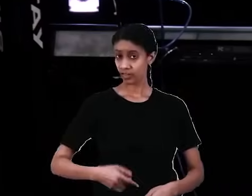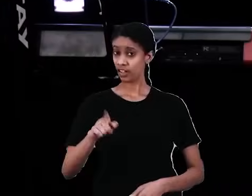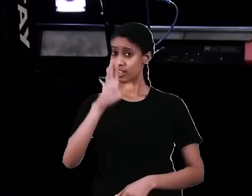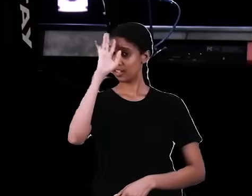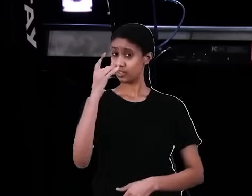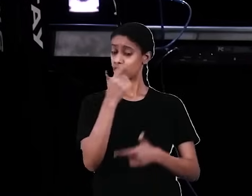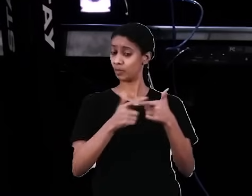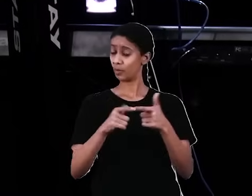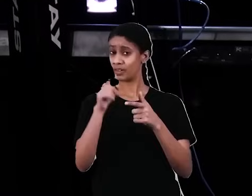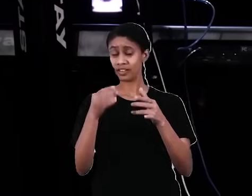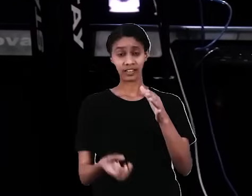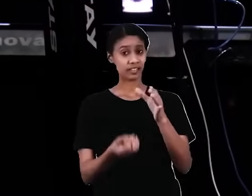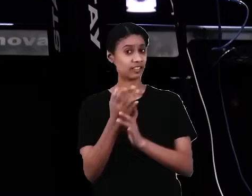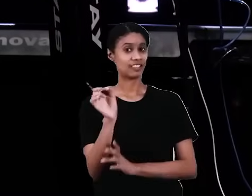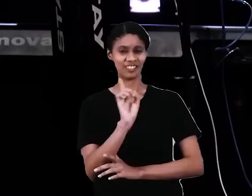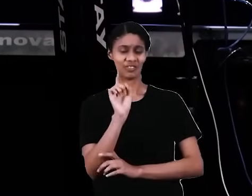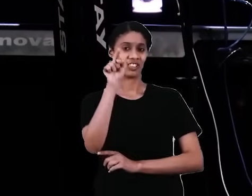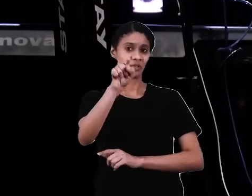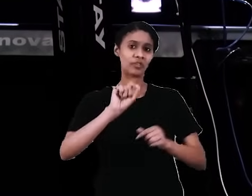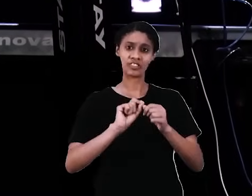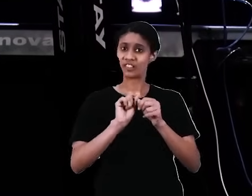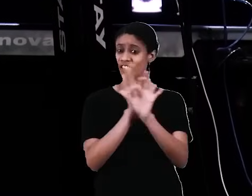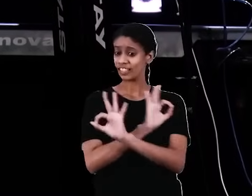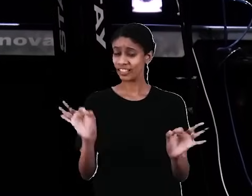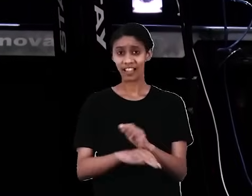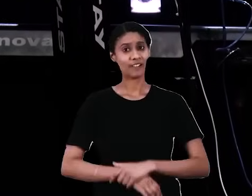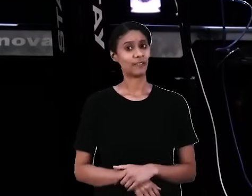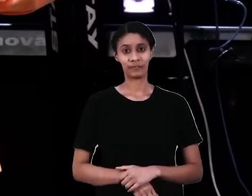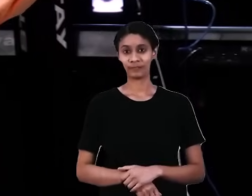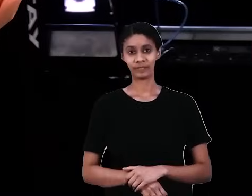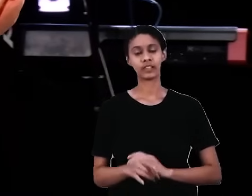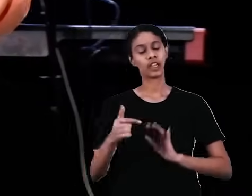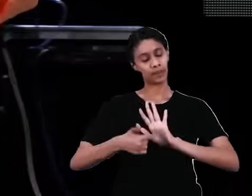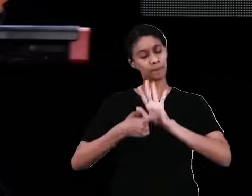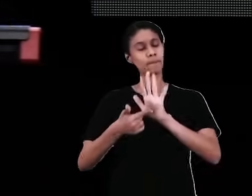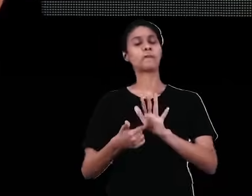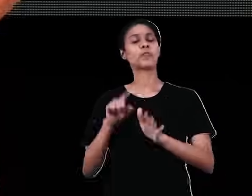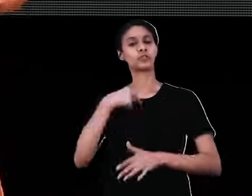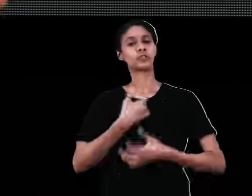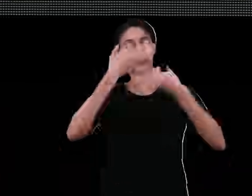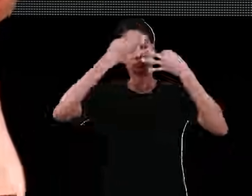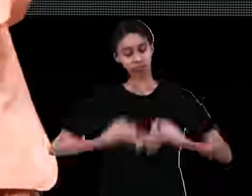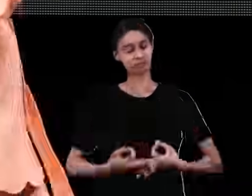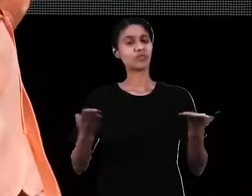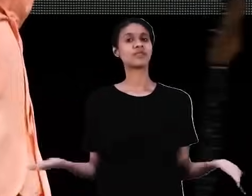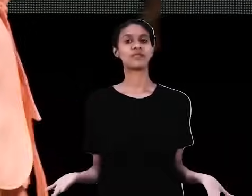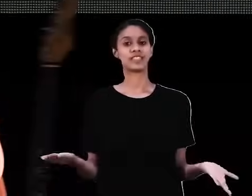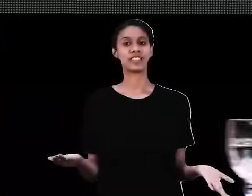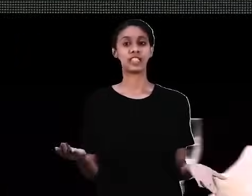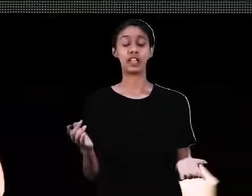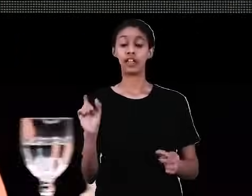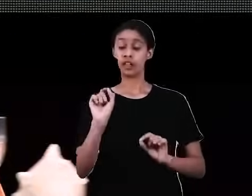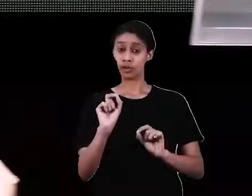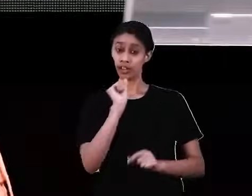não criou. É aí que mostra a nossa hombridade, nossa integridade, nossa nobreza. A Abigail estava ali pronta para resolver não um problema